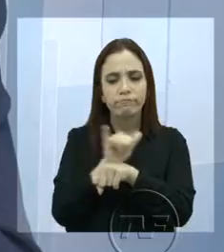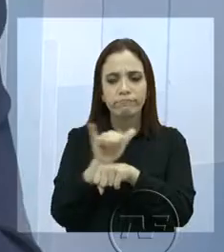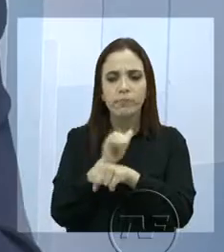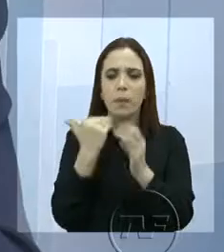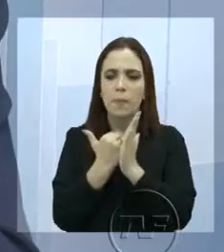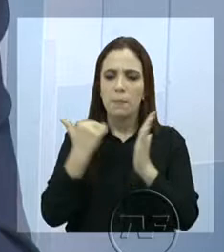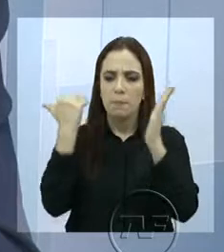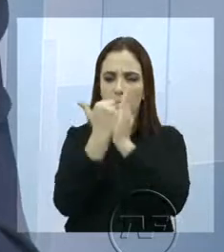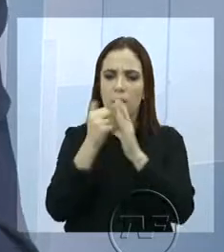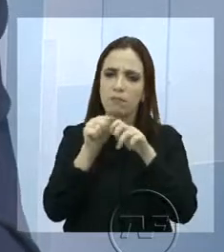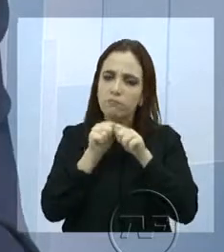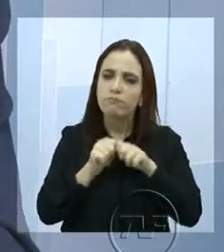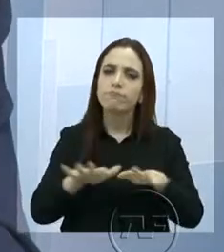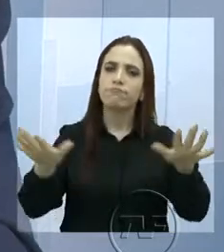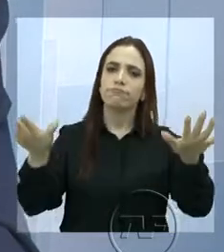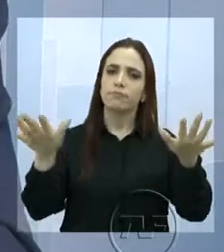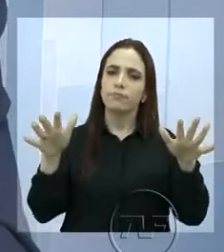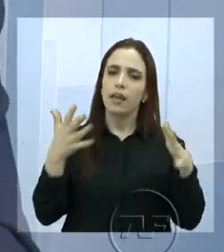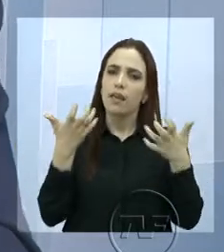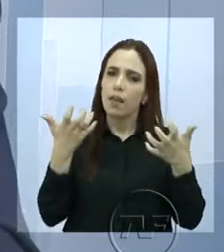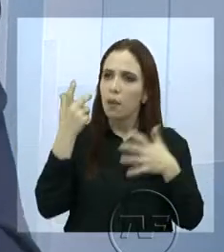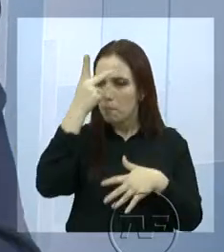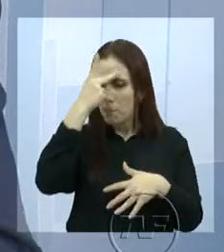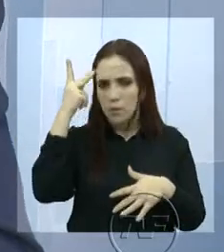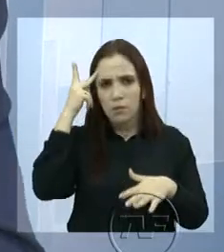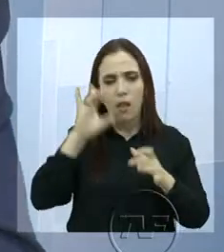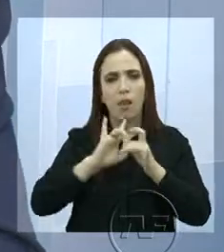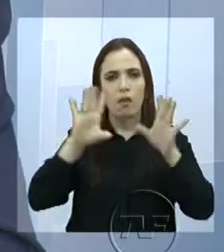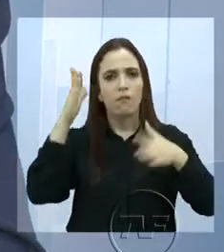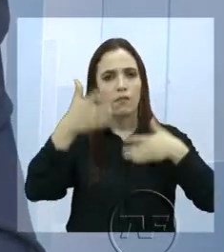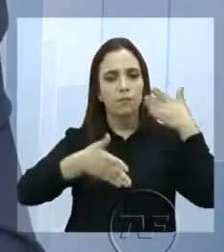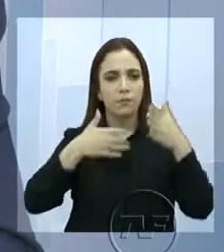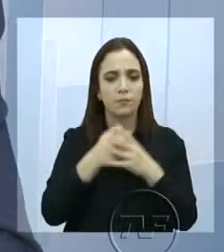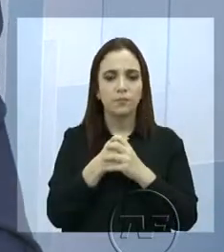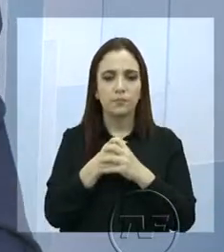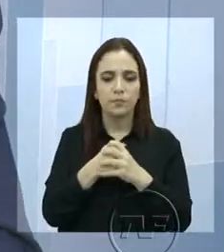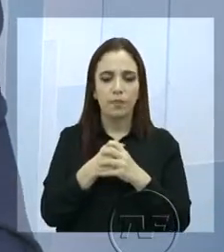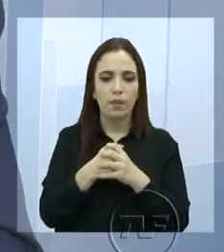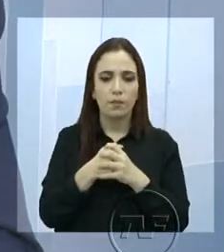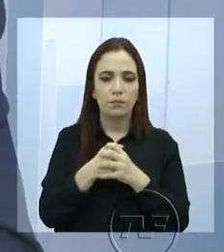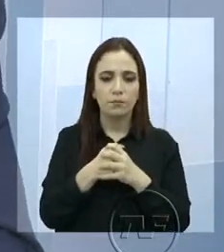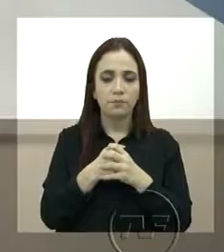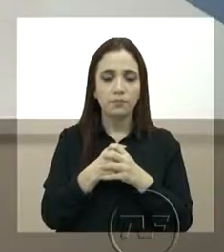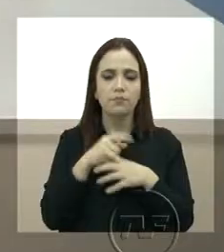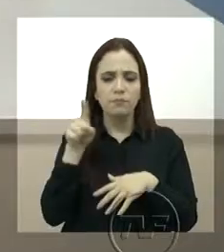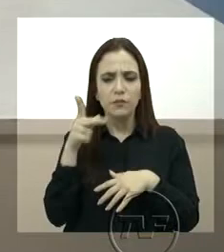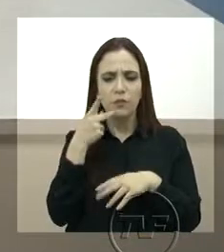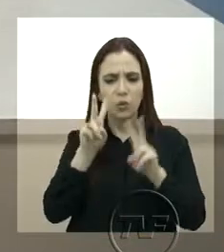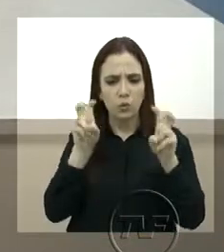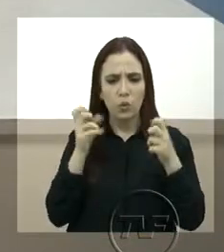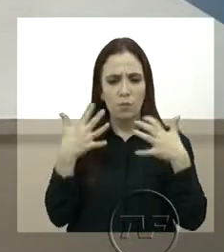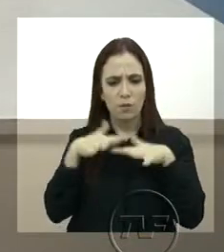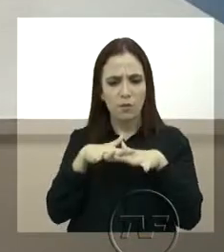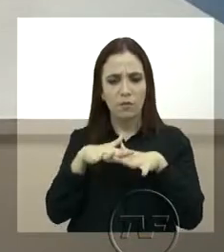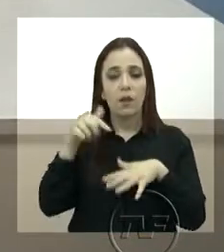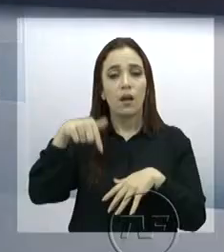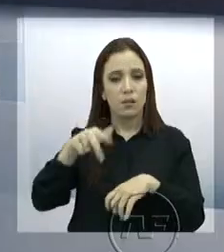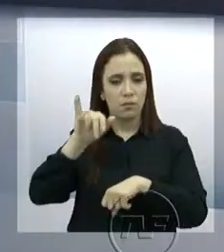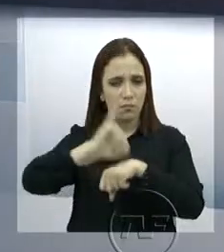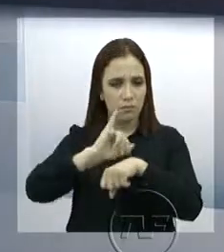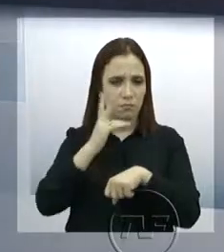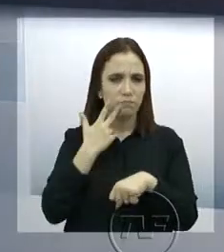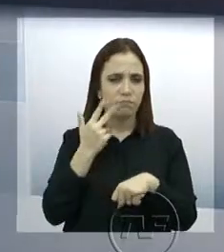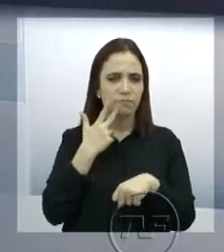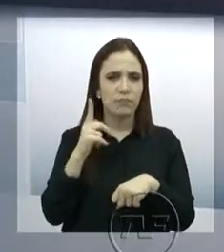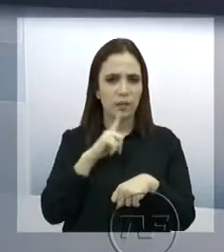a muito mais pessoas de terem o benefício que ele proporciona. O senhor fala sobre inclusão. A cidade de Fortaleza, o município de Fortaleza,